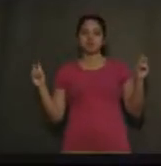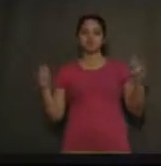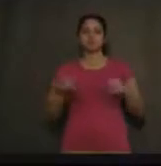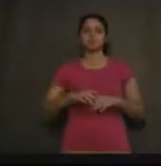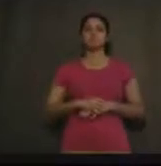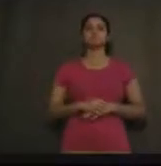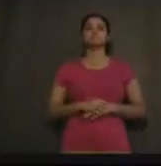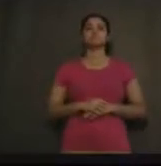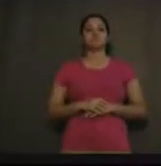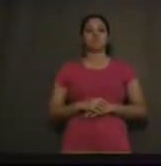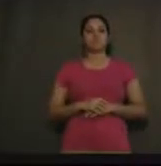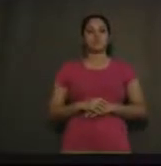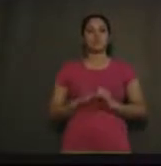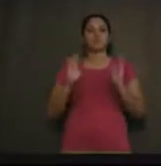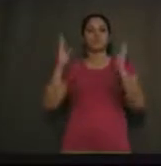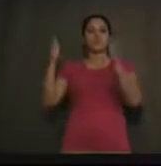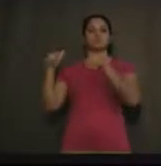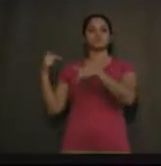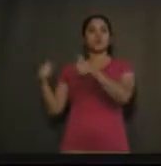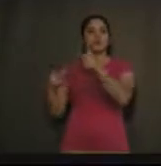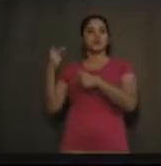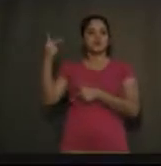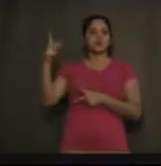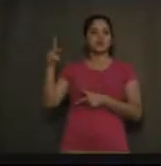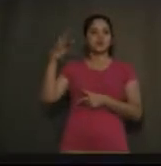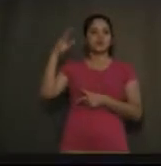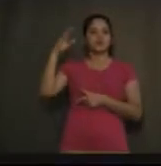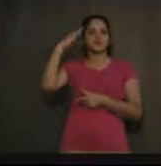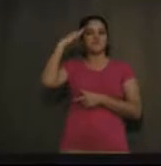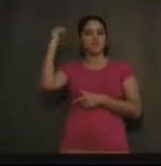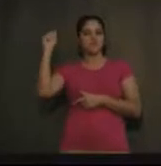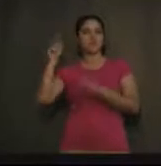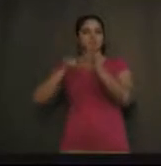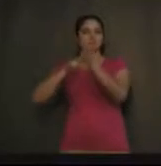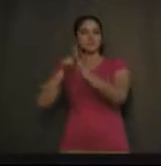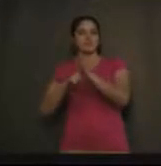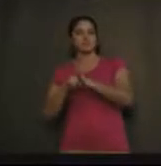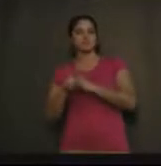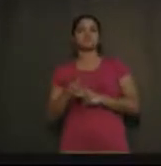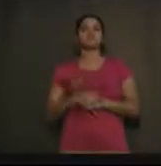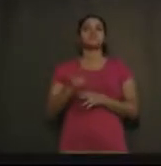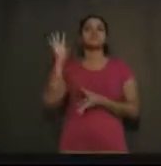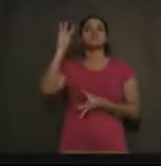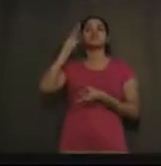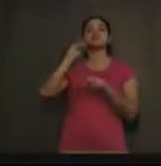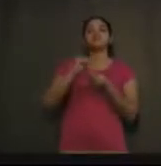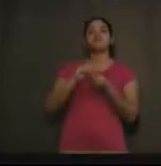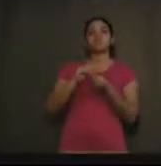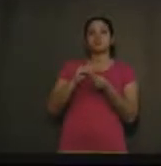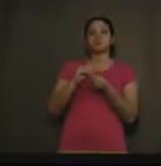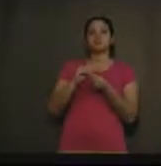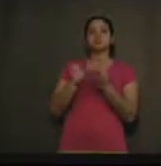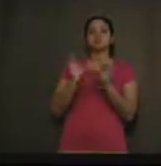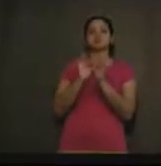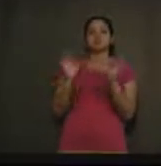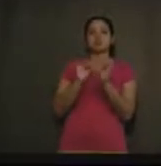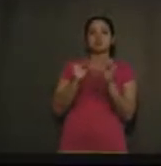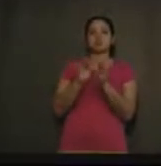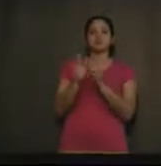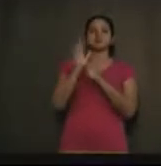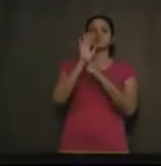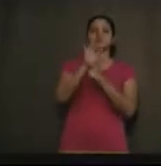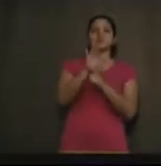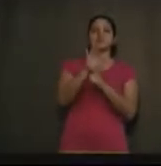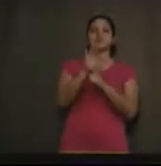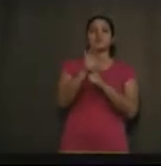sobre o trabalho de Poincaré, resumindo e apresentando de alguma forma, 100 anos depois, para a comunidade brasileira,